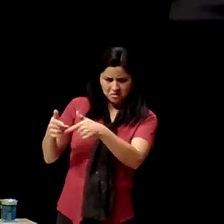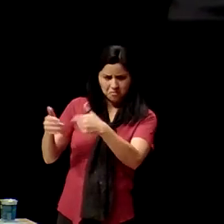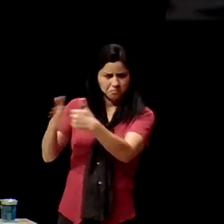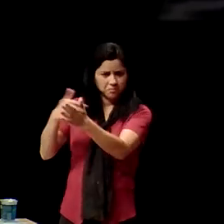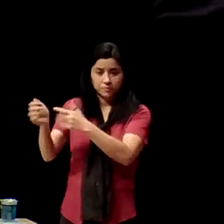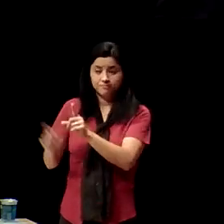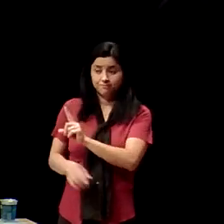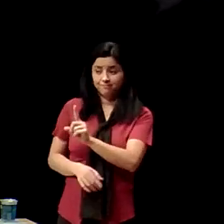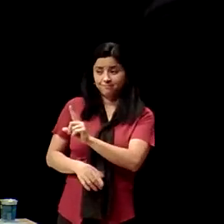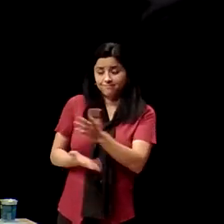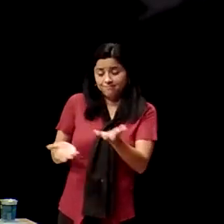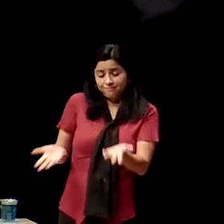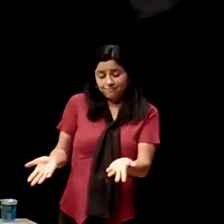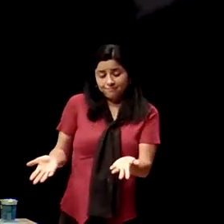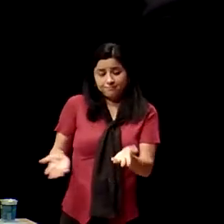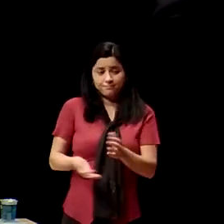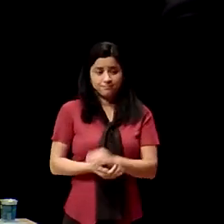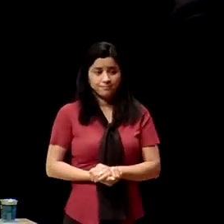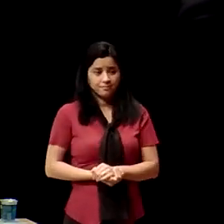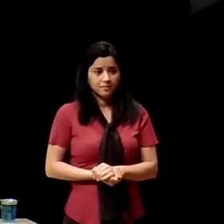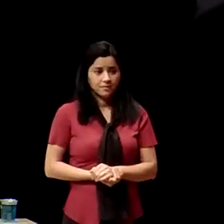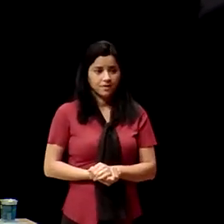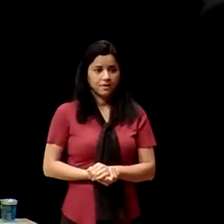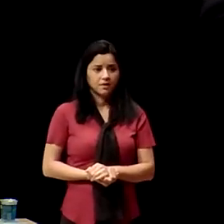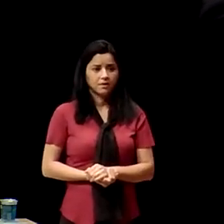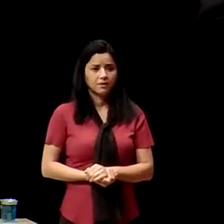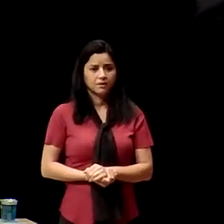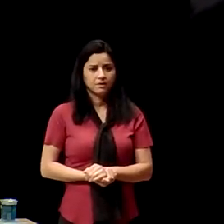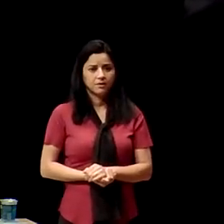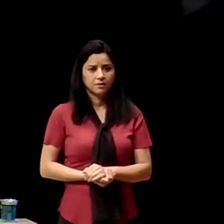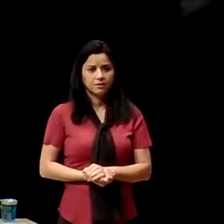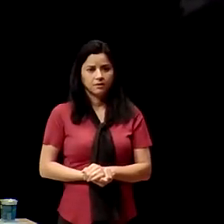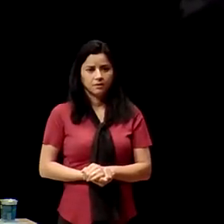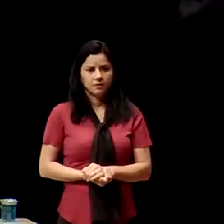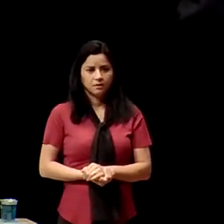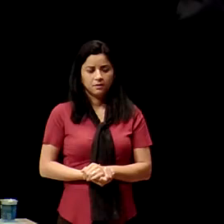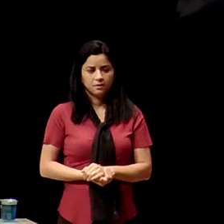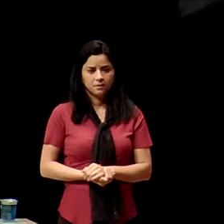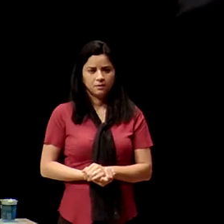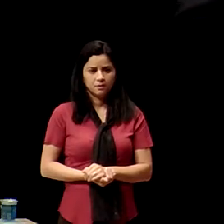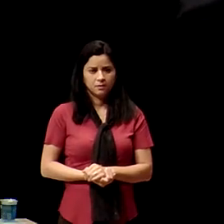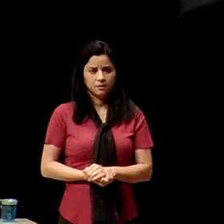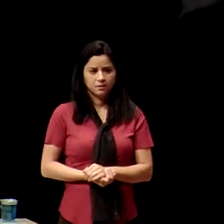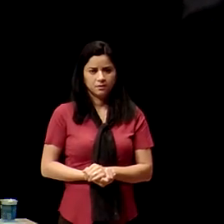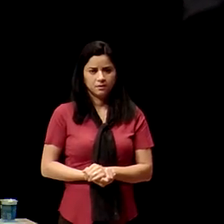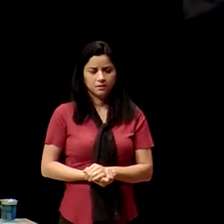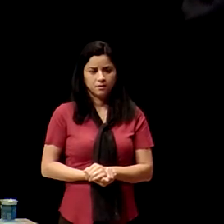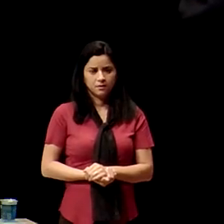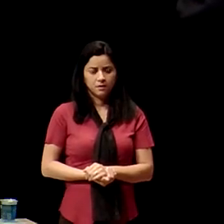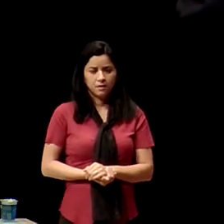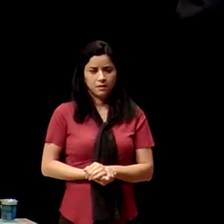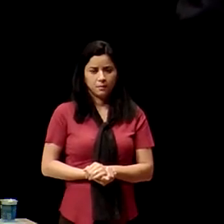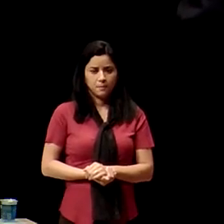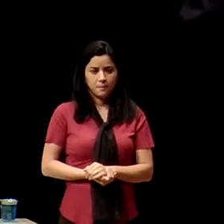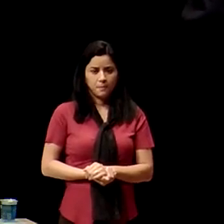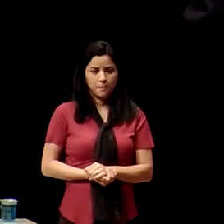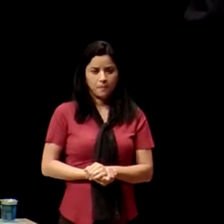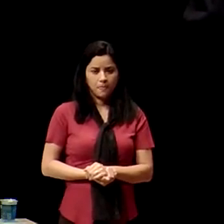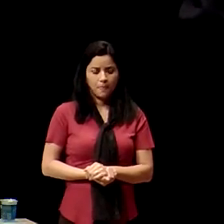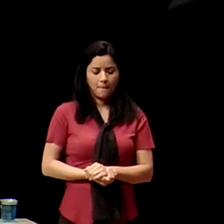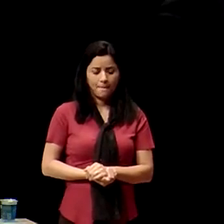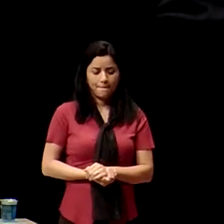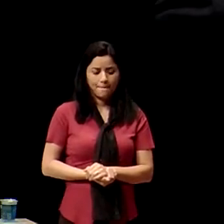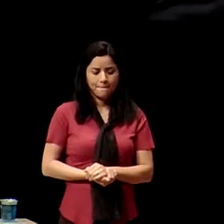profissão. In general, the professional knowledge and skills associated with social